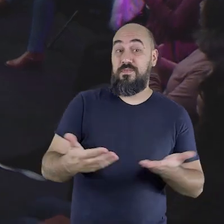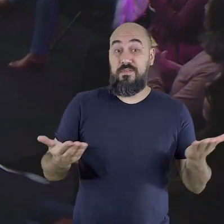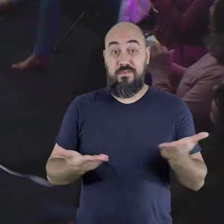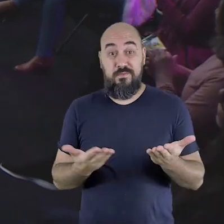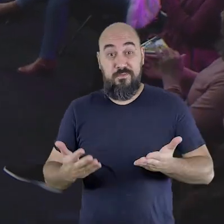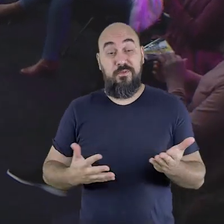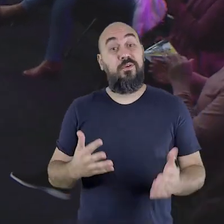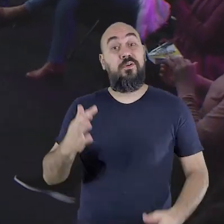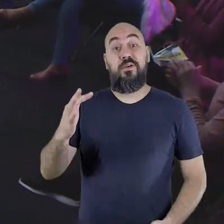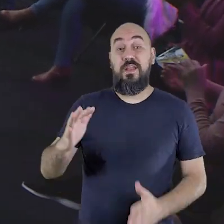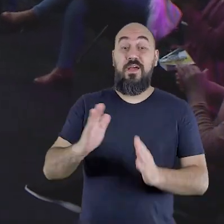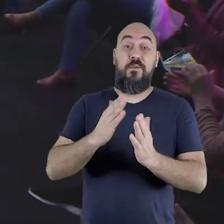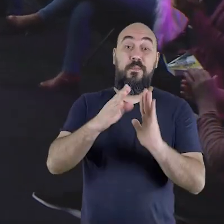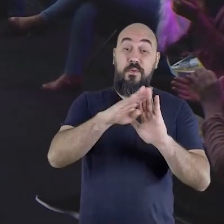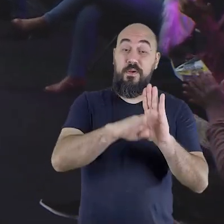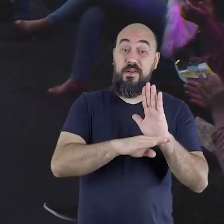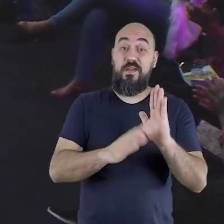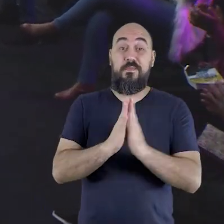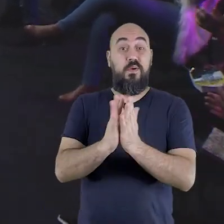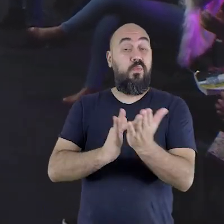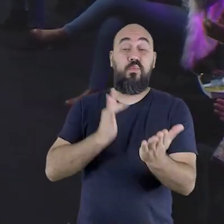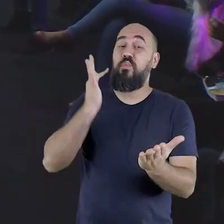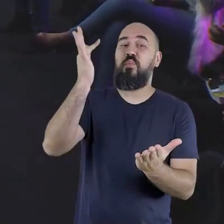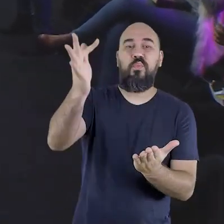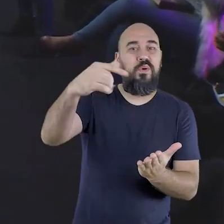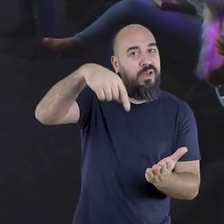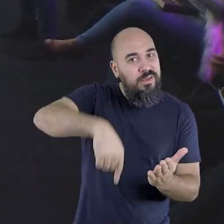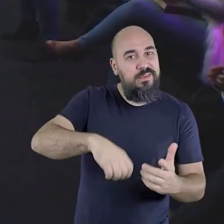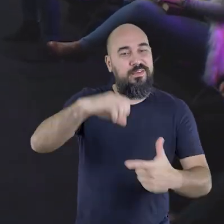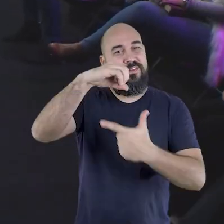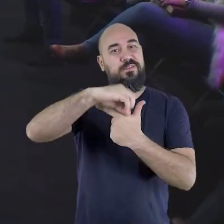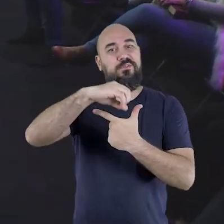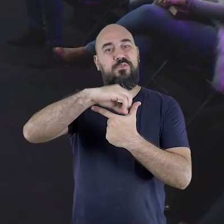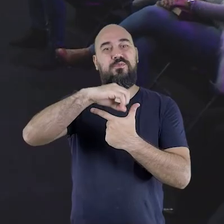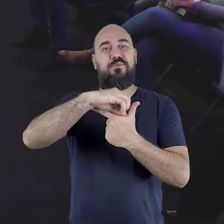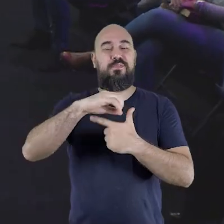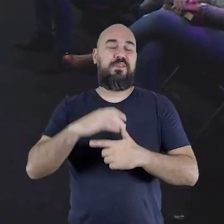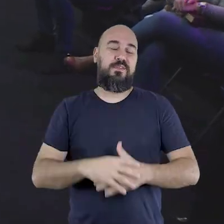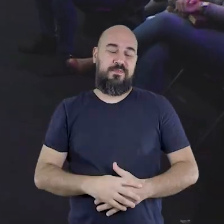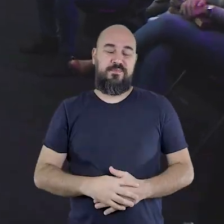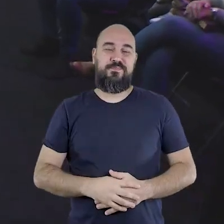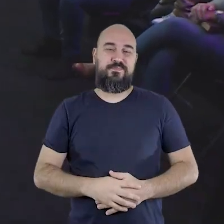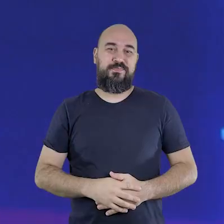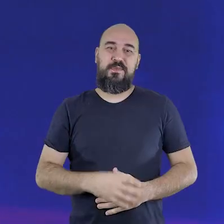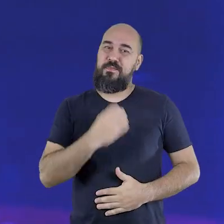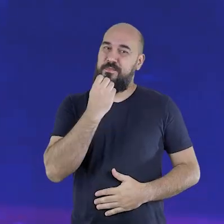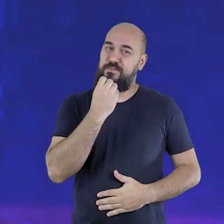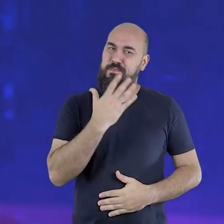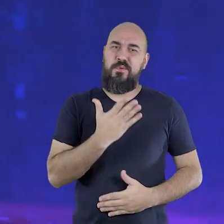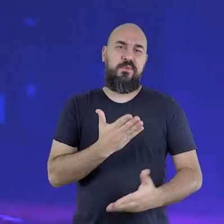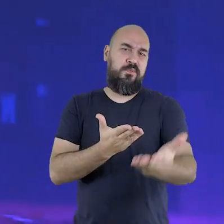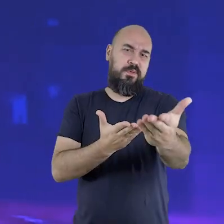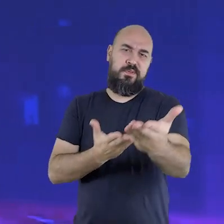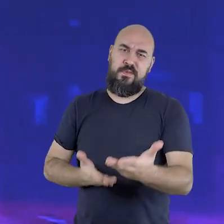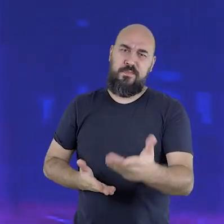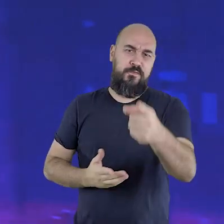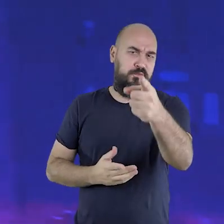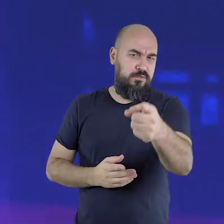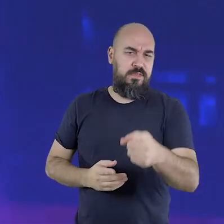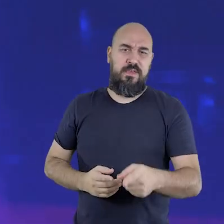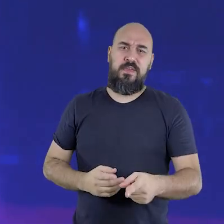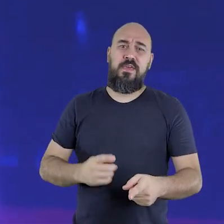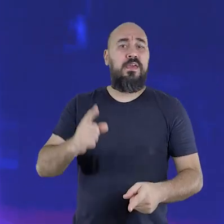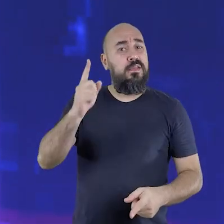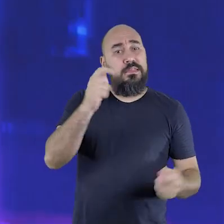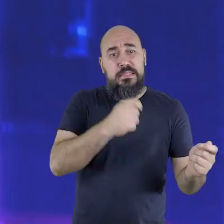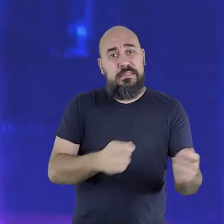Estamos começando mais uma vez o programa Arena do Futuro aqui na tela da TV Novo Tempo. Que bom é te receber cada